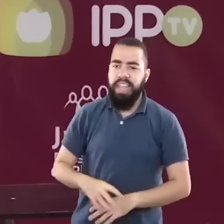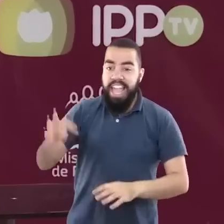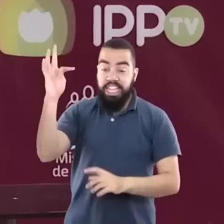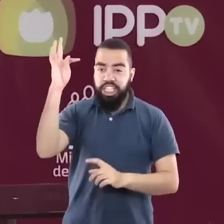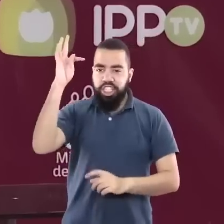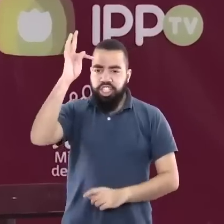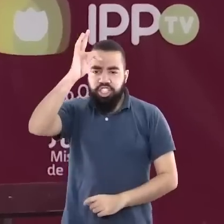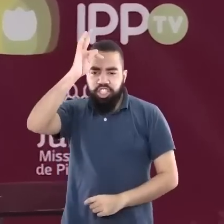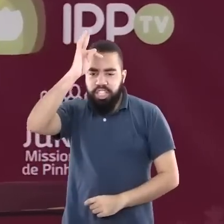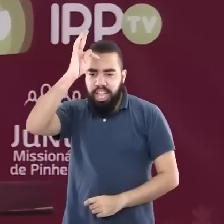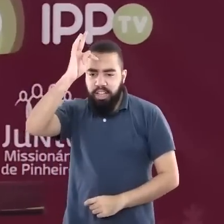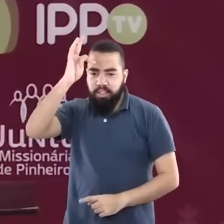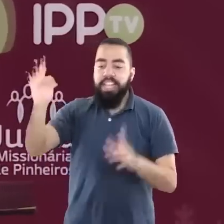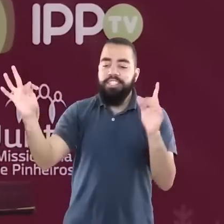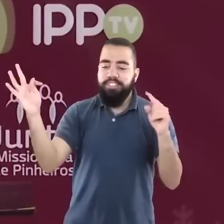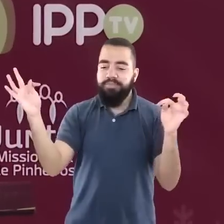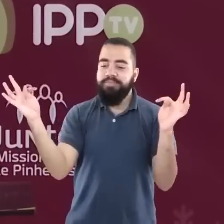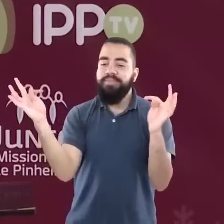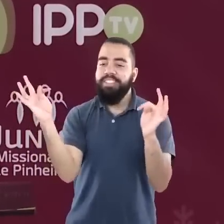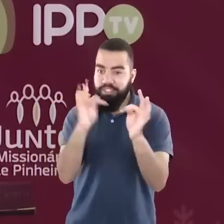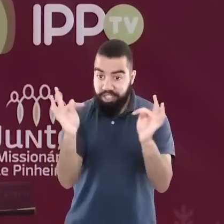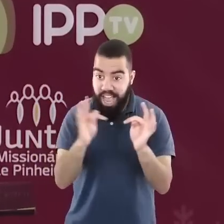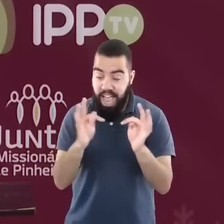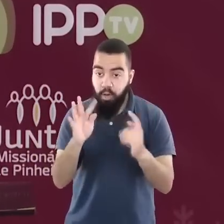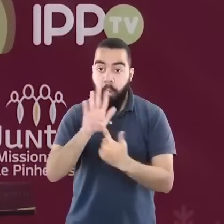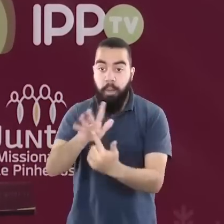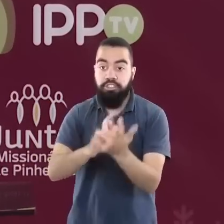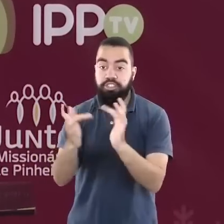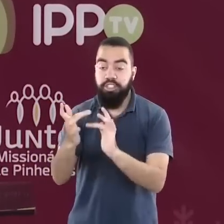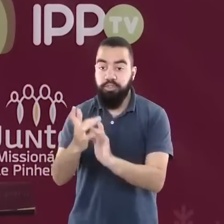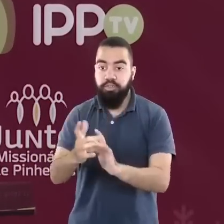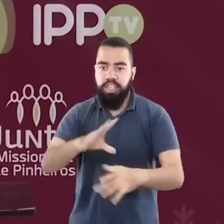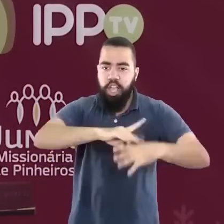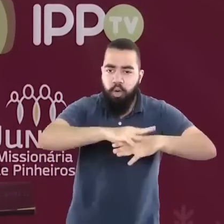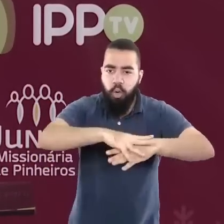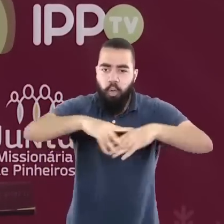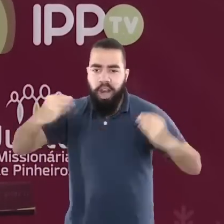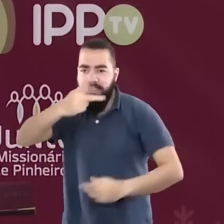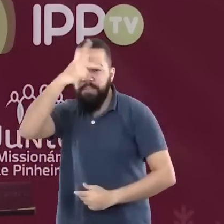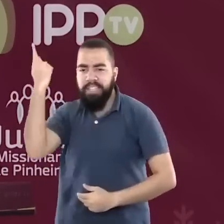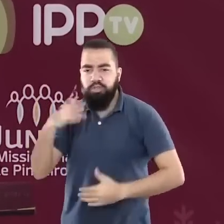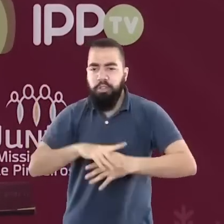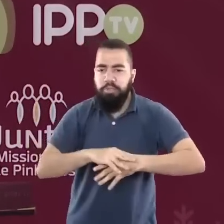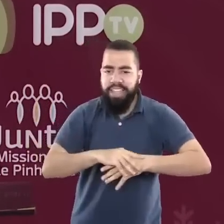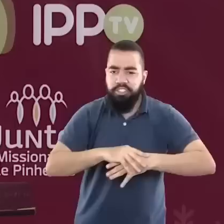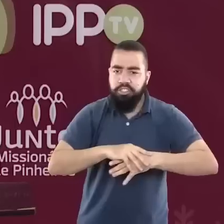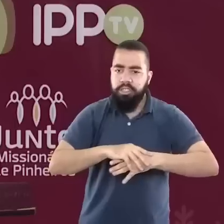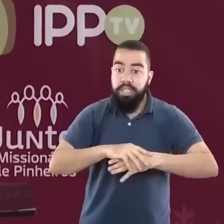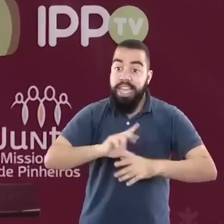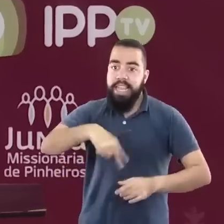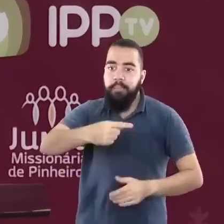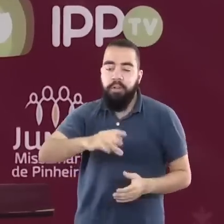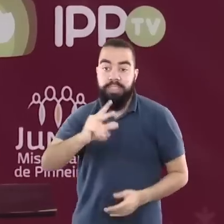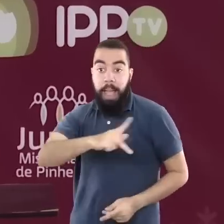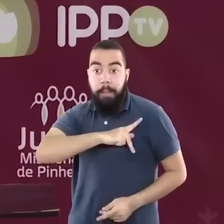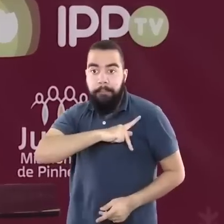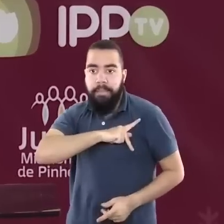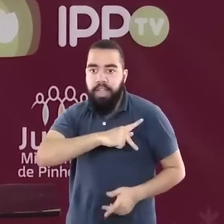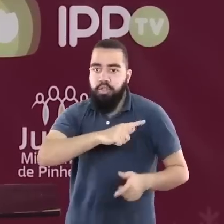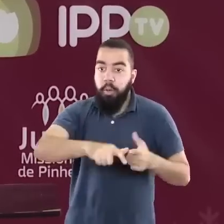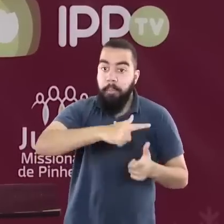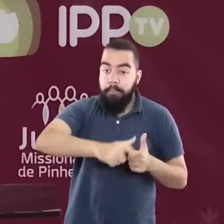a oração da Fé cura os enfermos e a Bíblia diz mais primeiro de Pedro nos apresenta Jesus como uma pedra